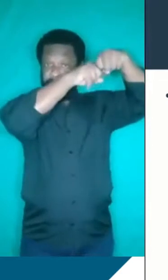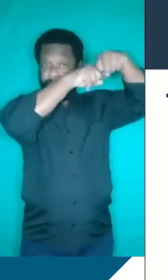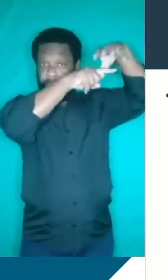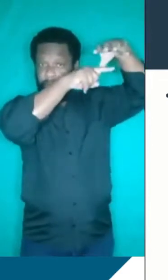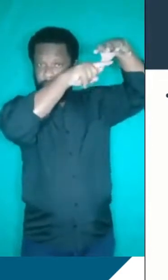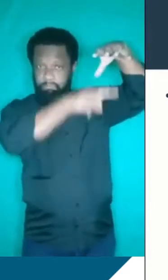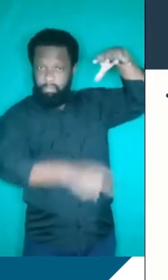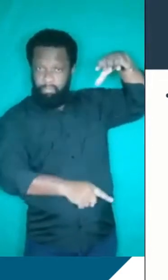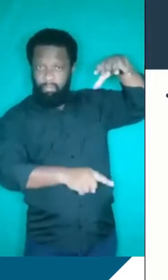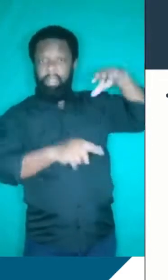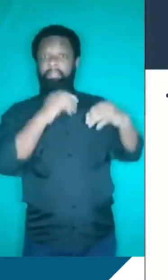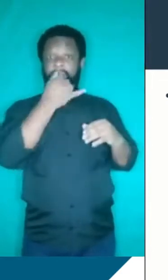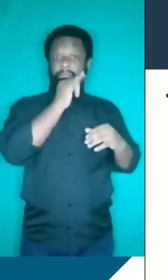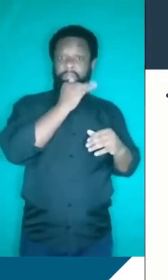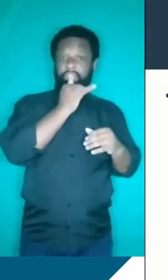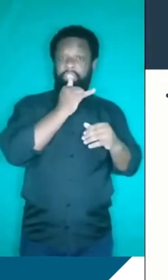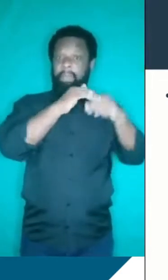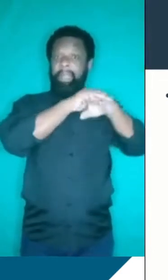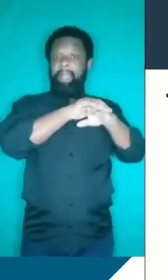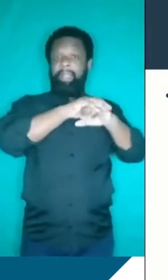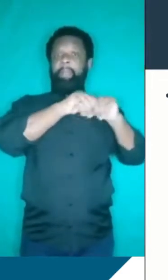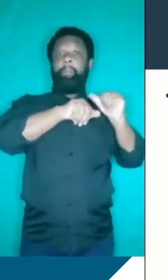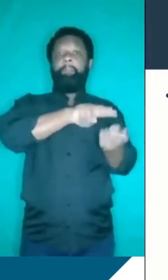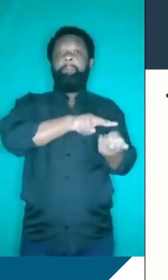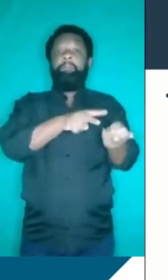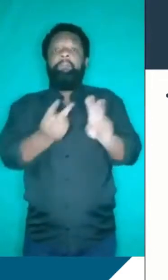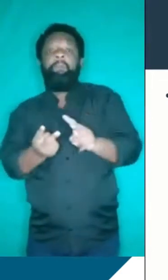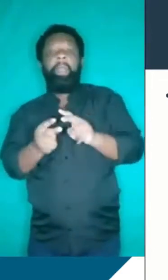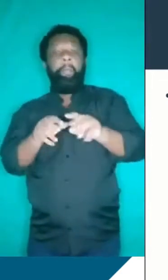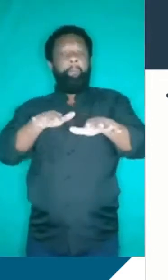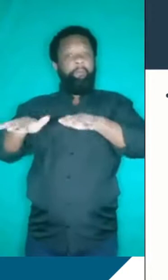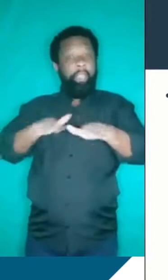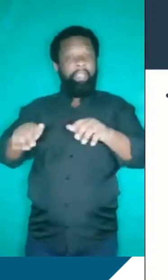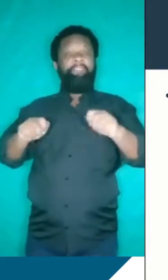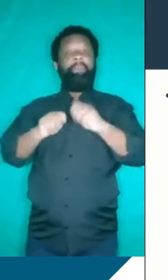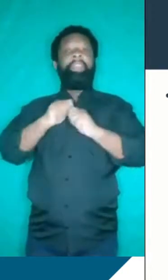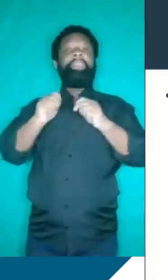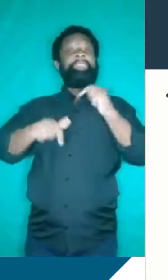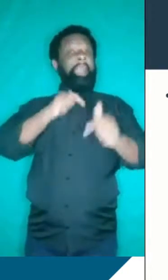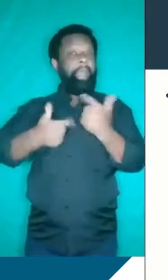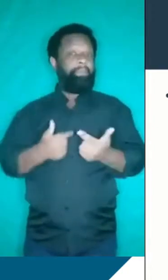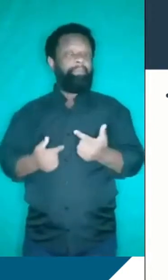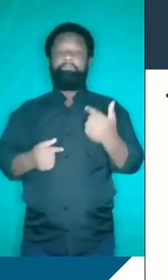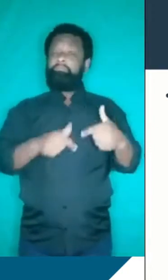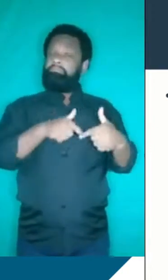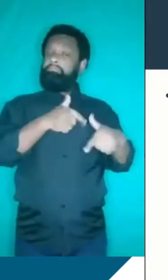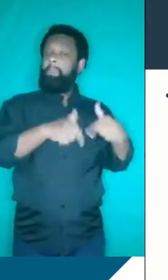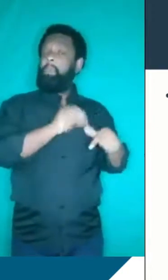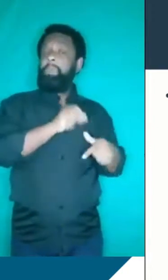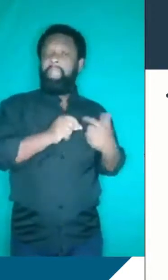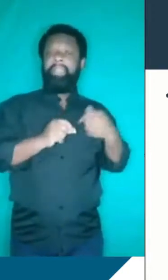solta, essa energia armazenada se transforma em movimento. Ela realiza trabalho. O que é realizar trabalho? Ela